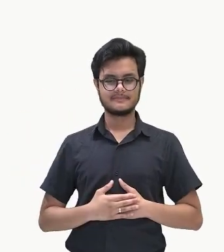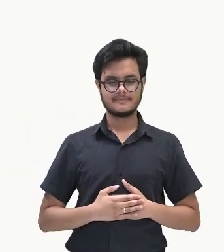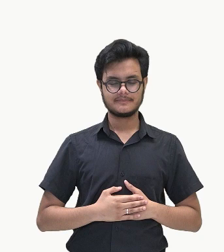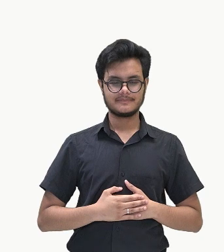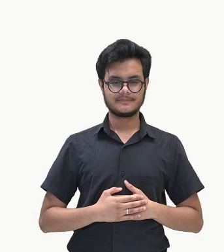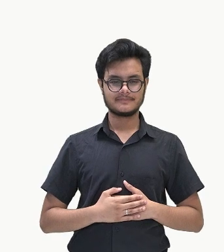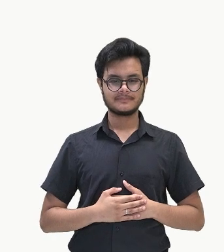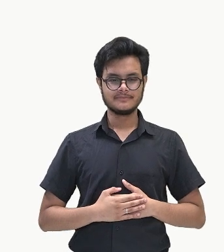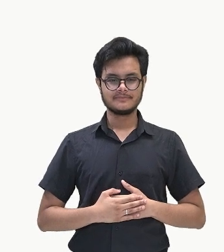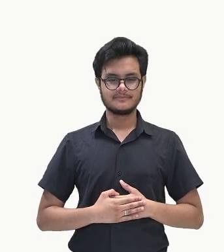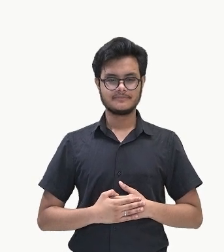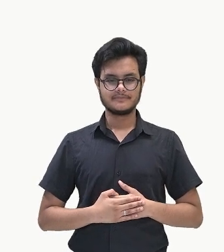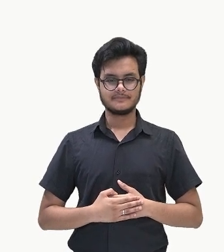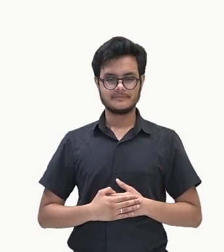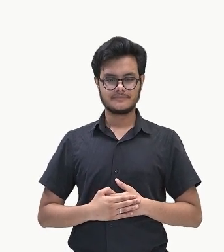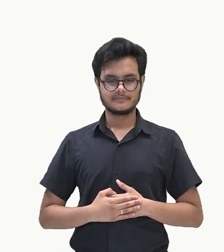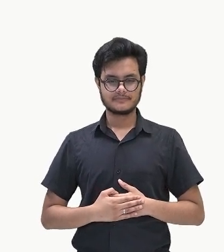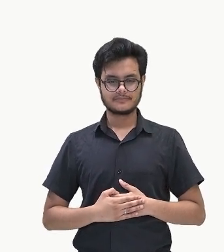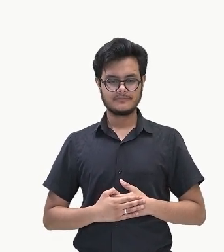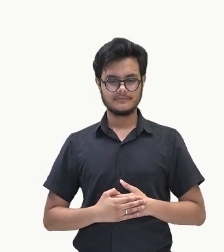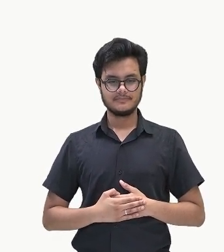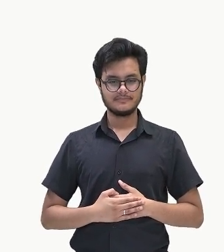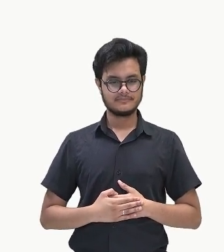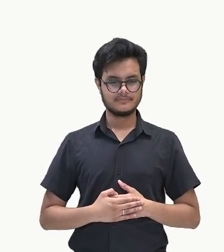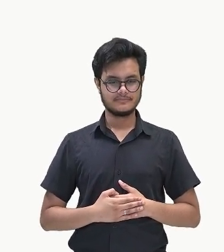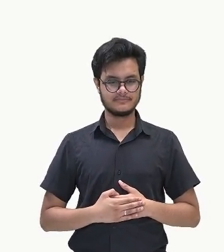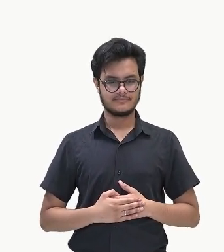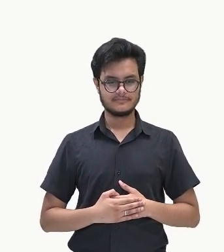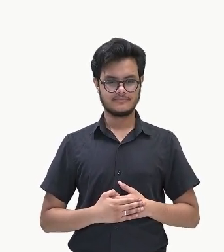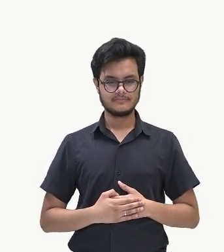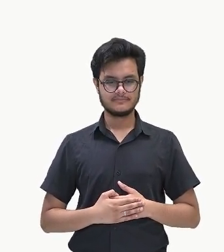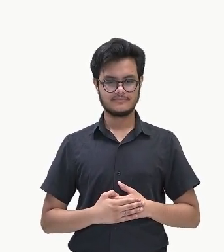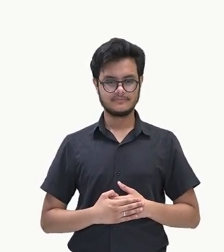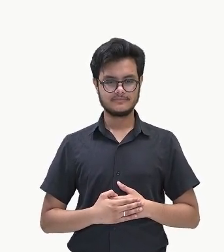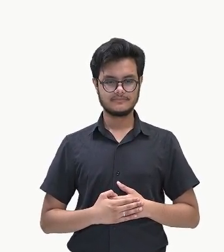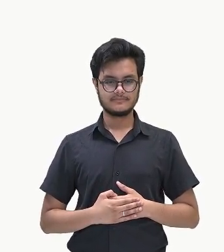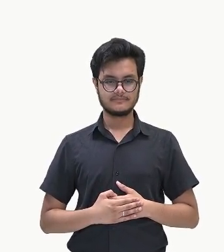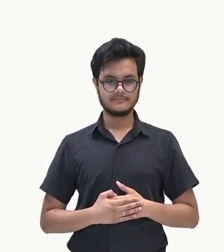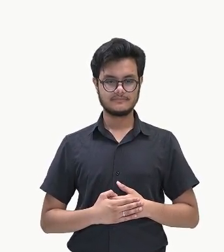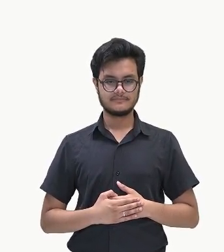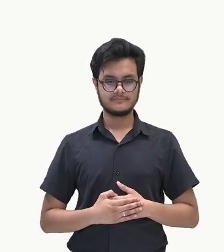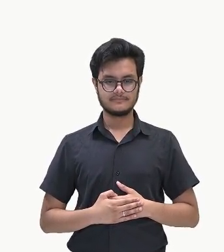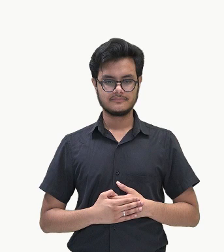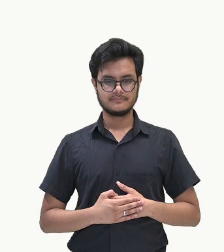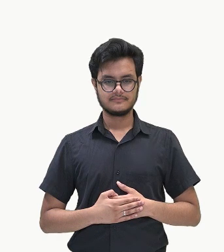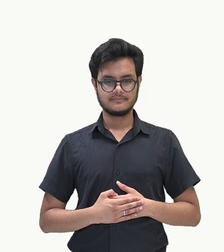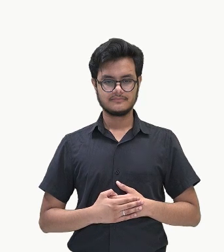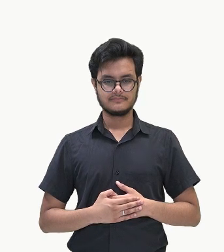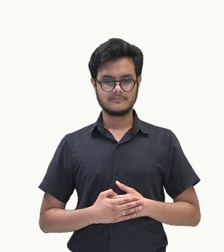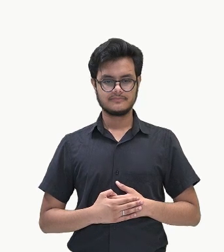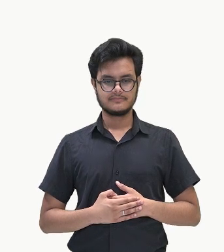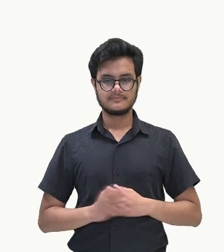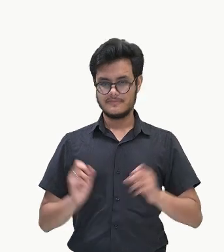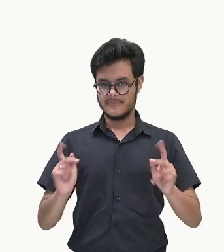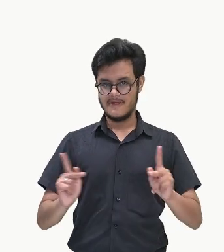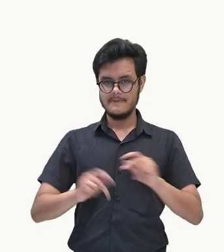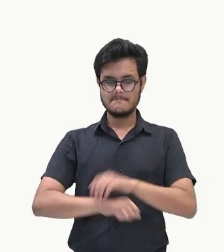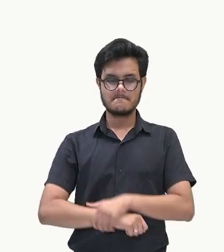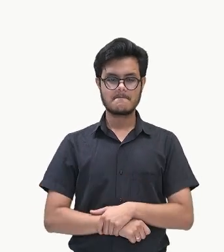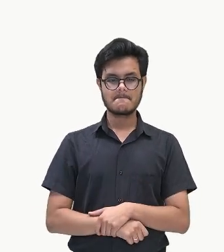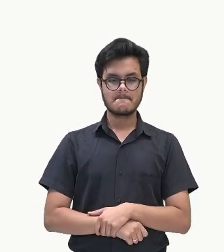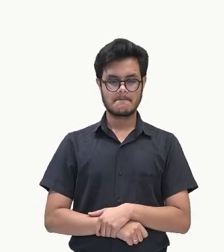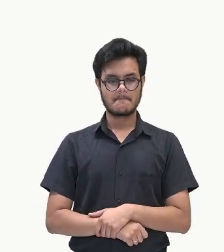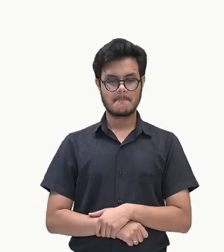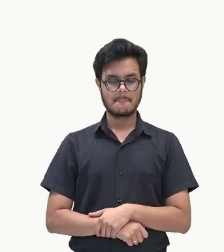sei que raiz quinta de 2 é menor do que raiz cúbica de 2. E aqui o